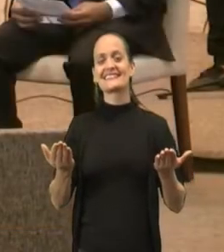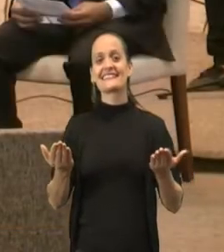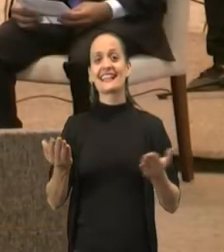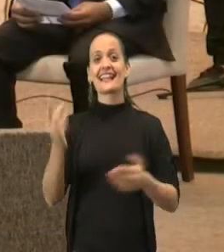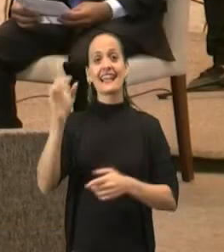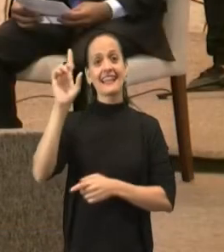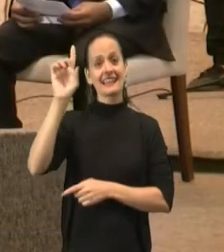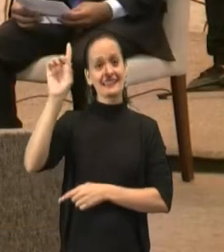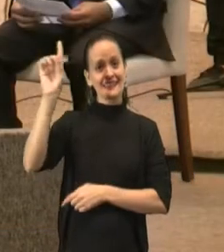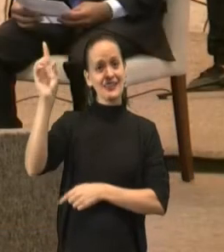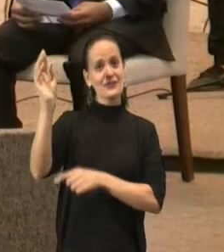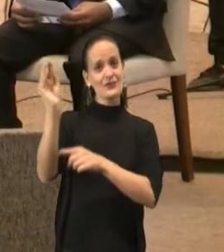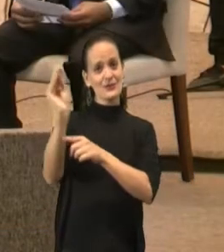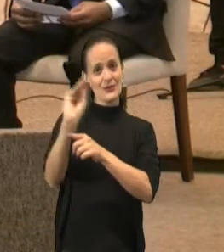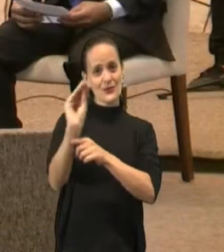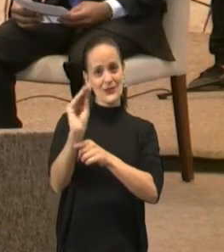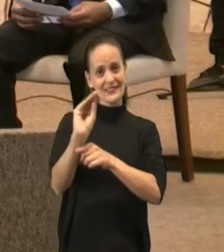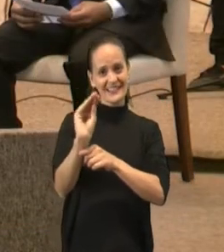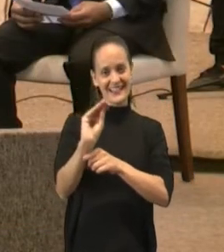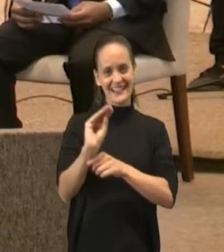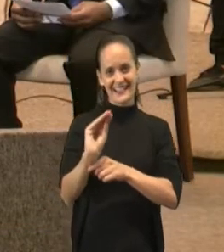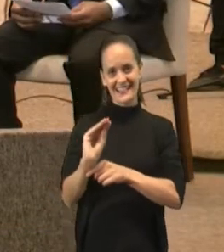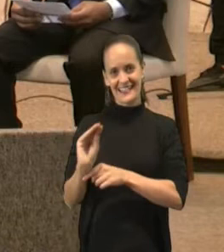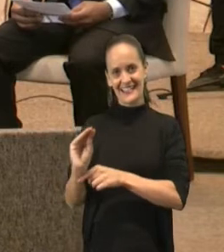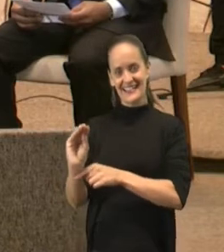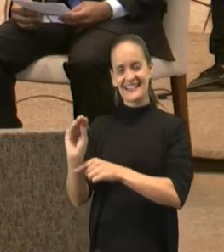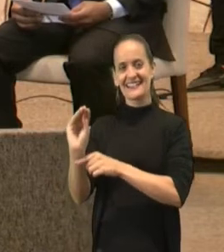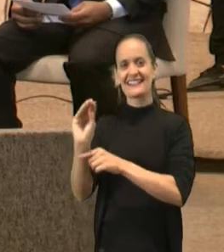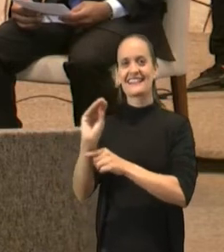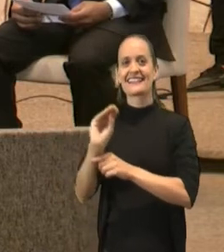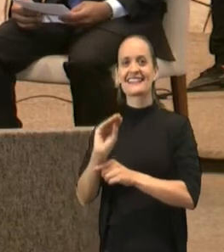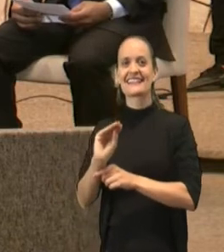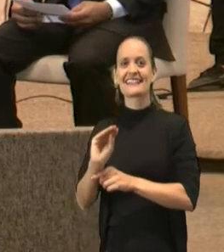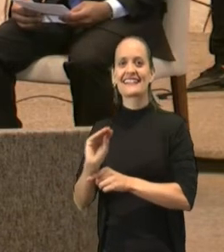ti. Deus